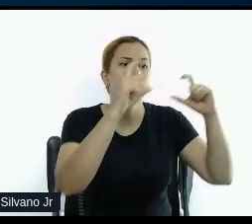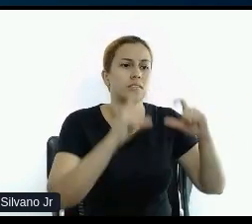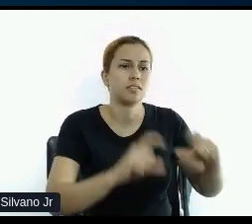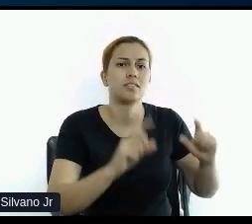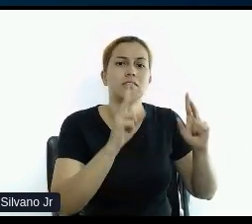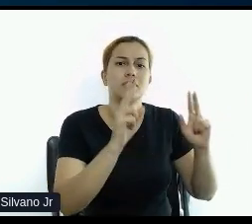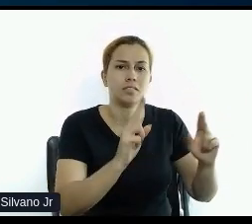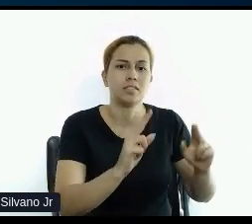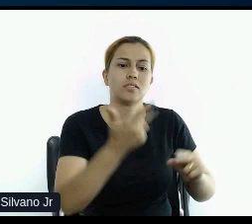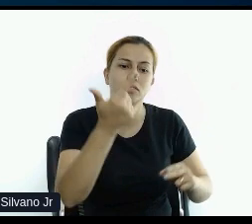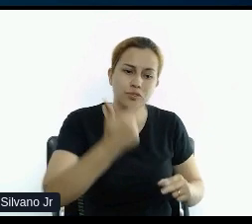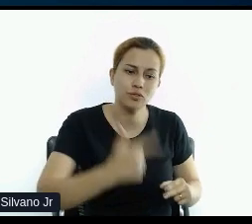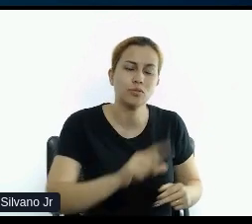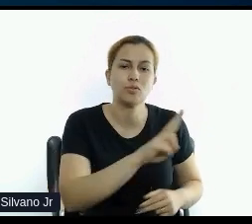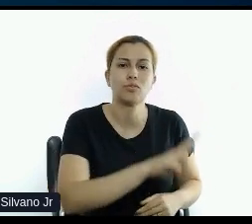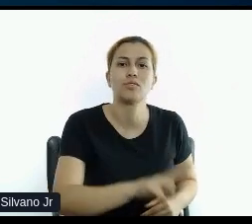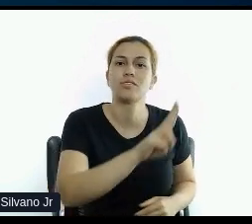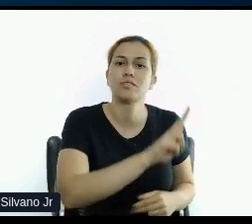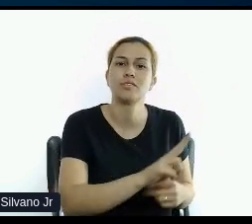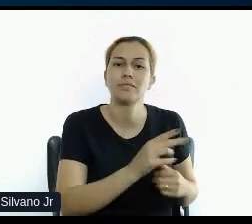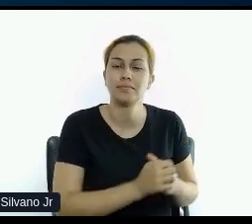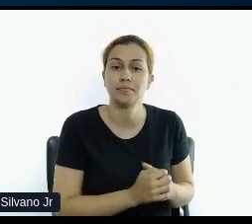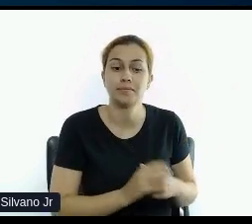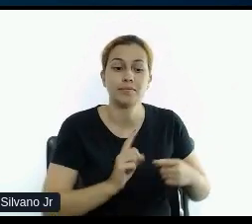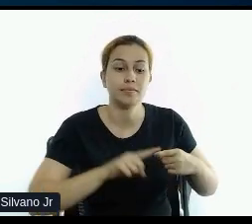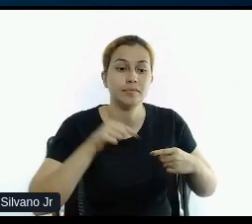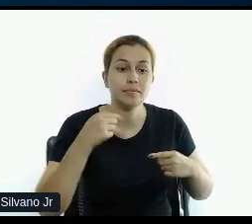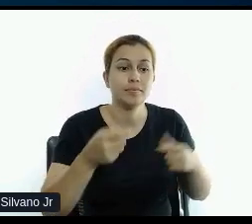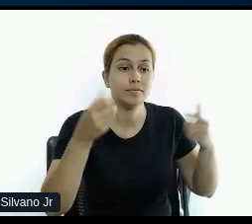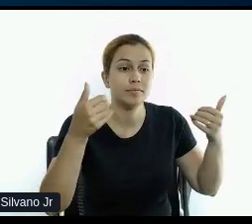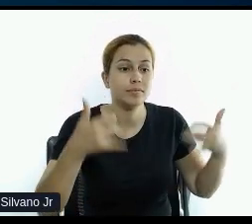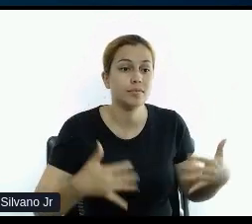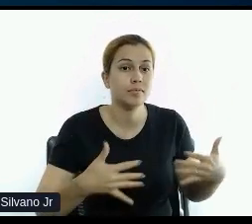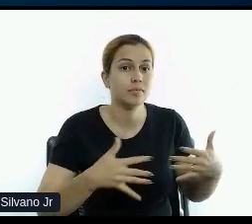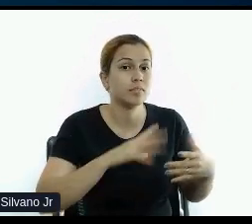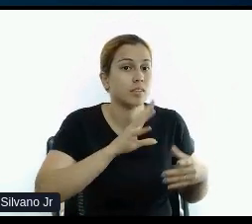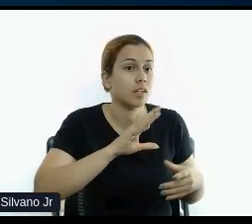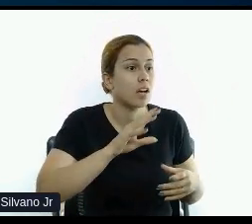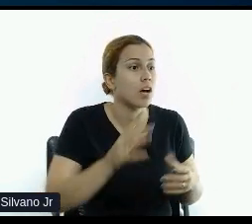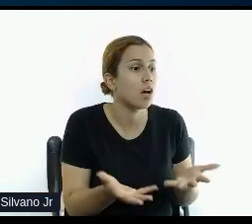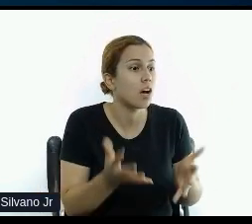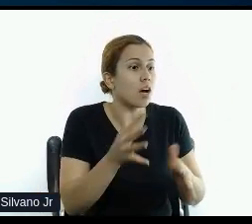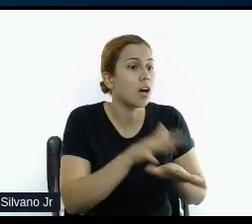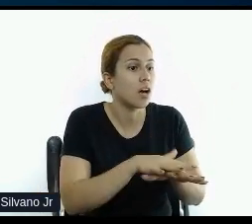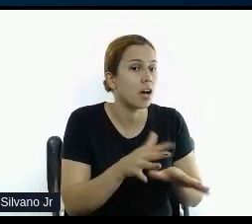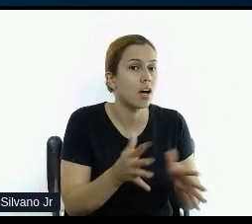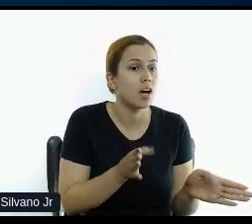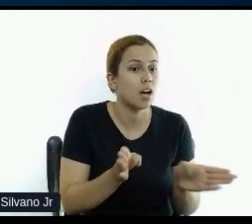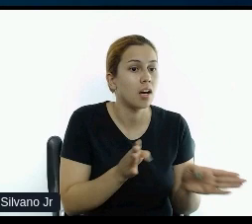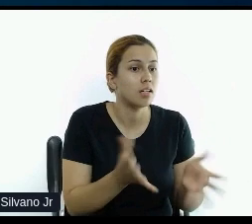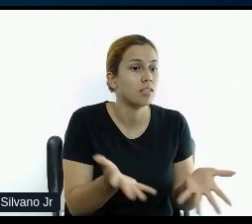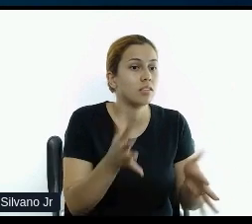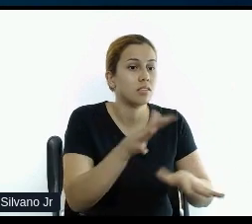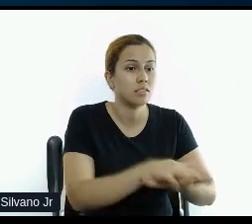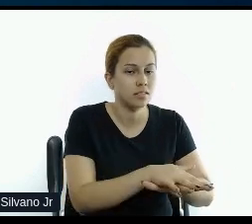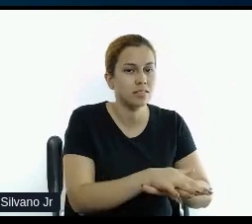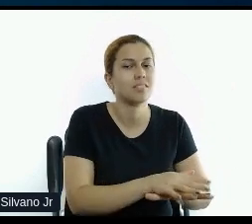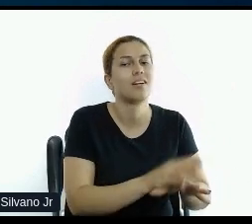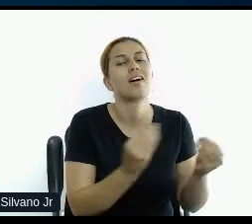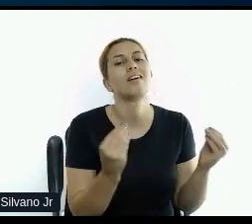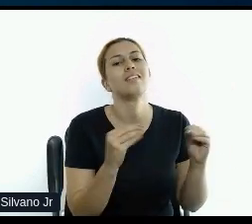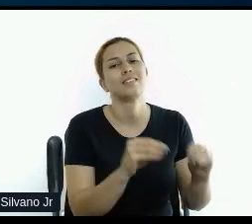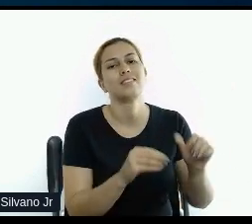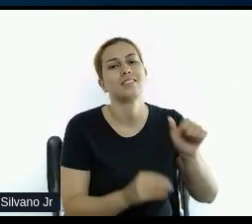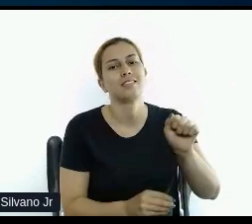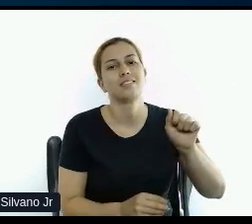como estava original. E quando eu usei a palavra inclusivo, que ele entendeu e colocou o atributo alt e descreveu